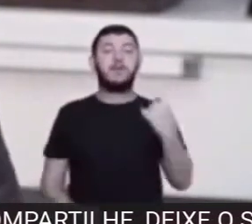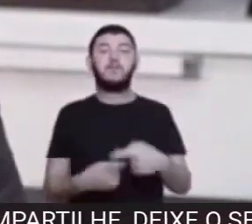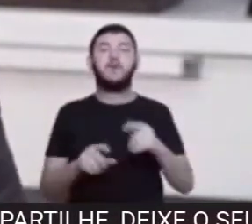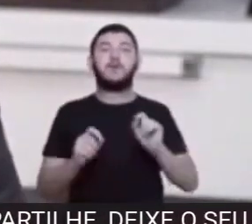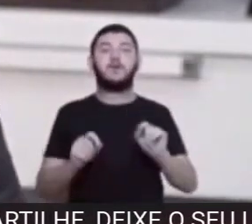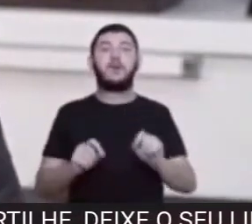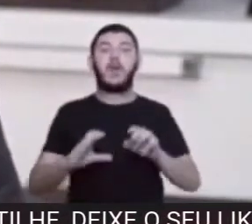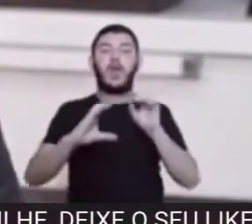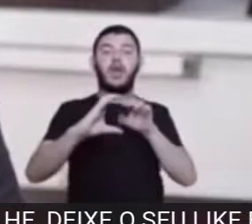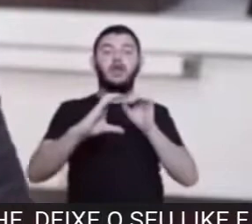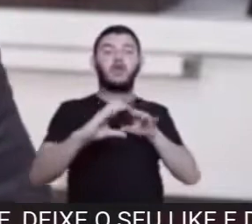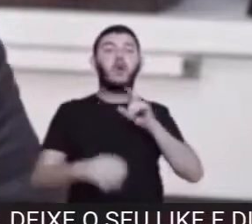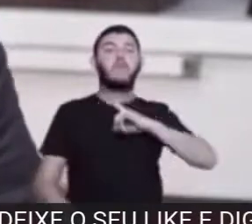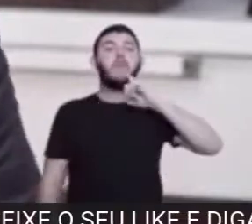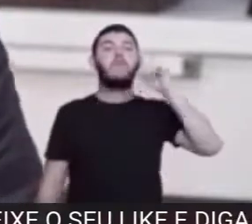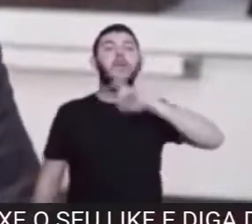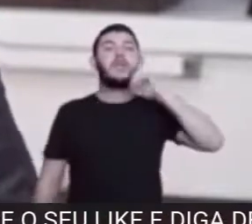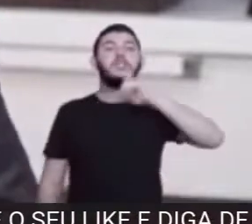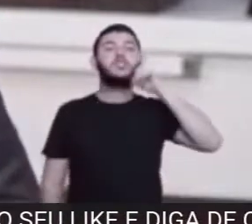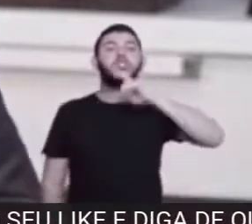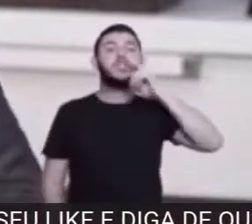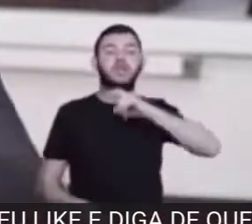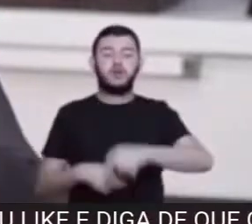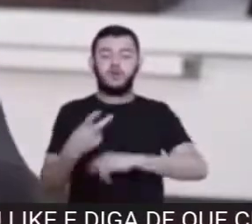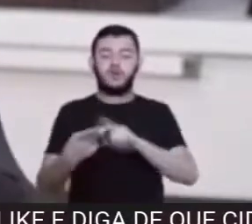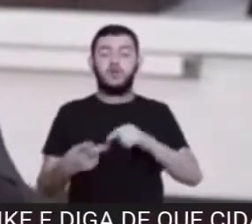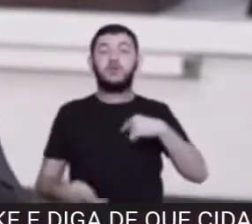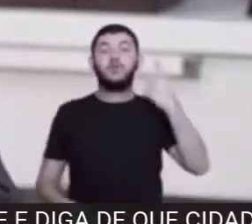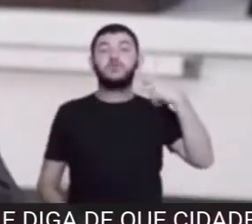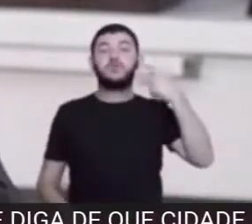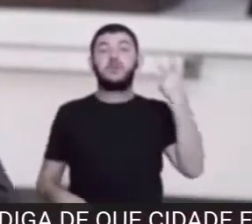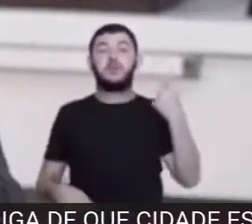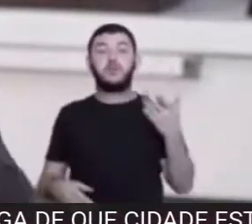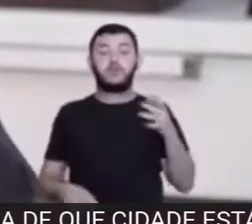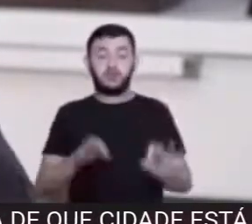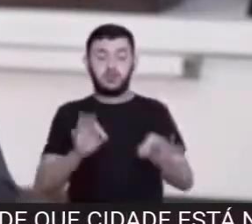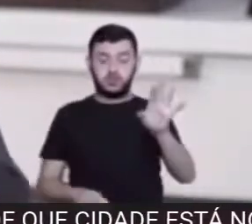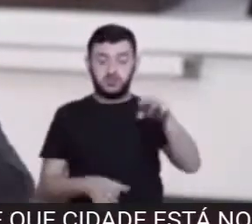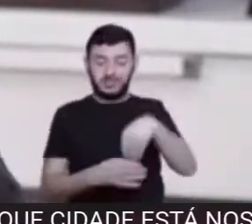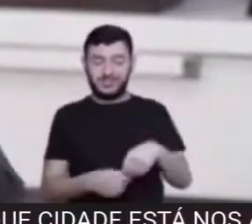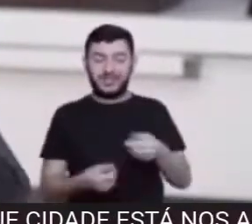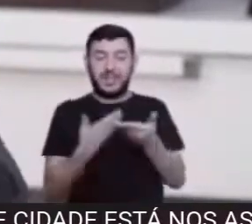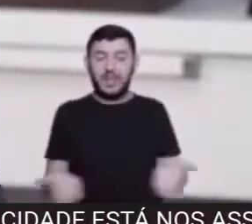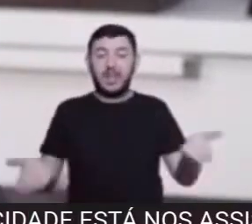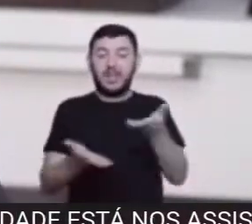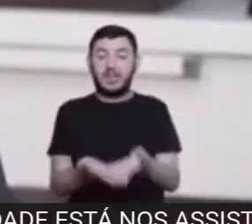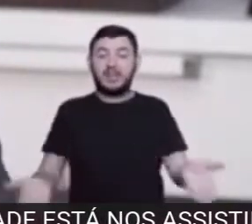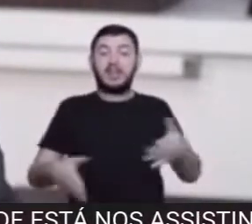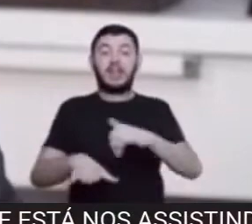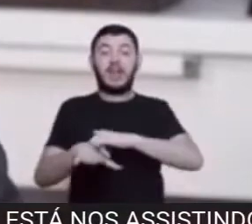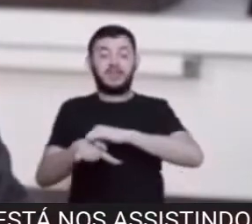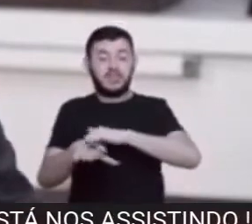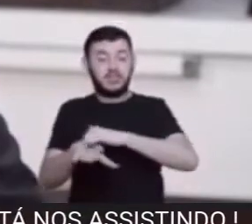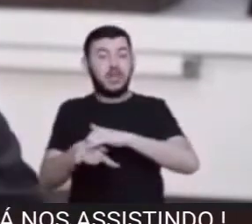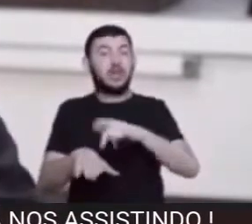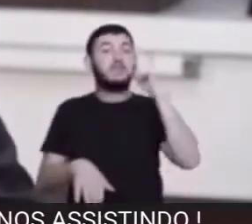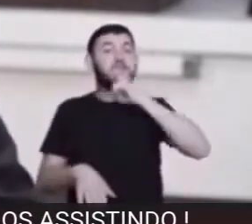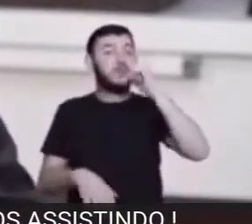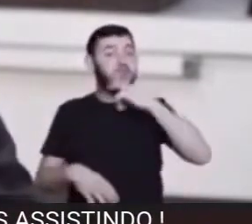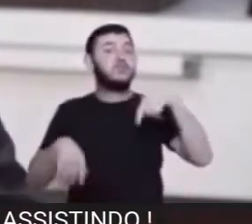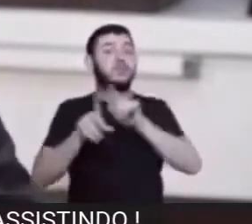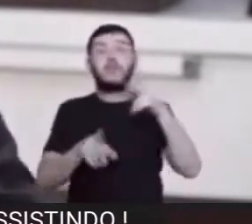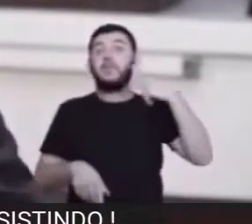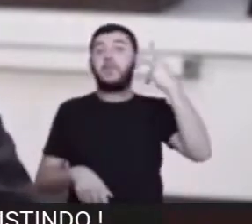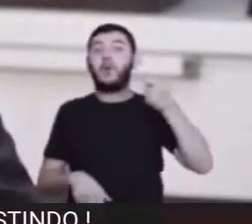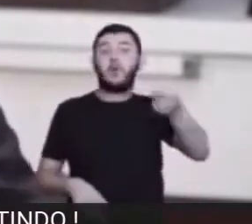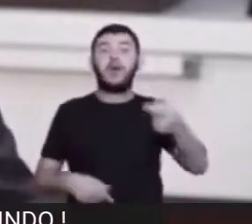os promotores da Lava Jato, os procuradores mentiram, e quem tem que punir eles é o próprio Ministério Público, porque esses